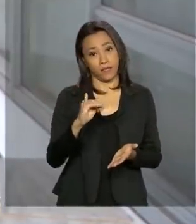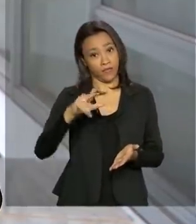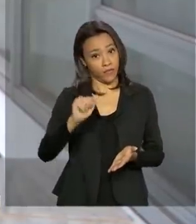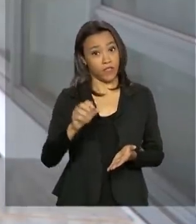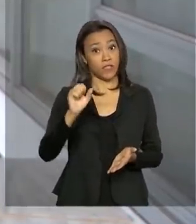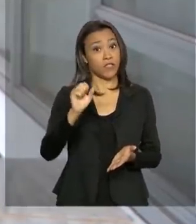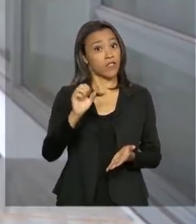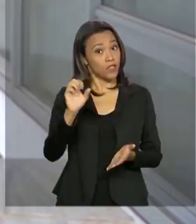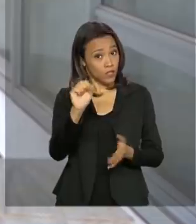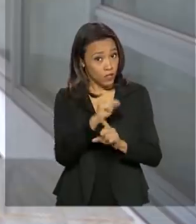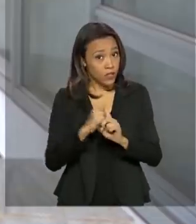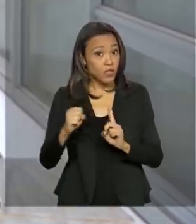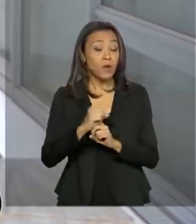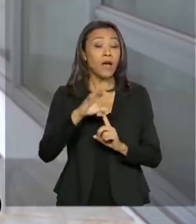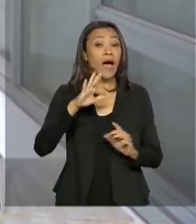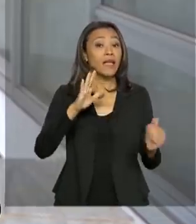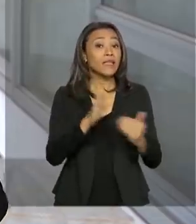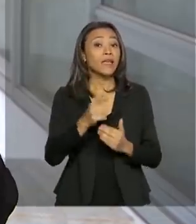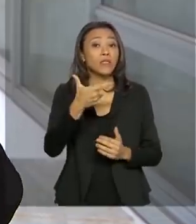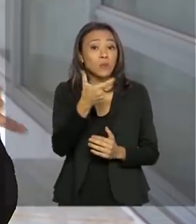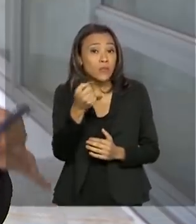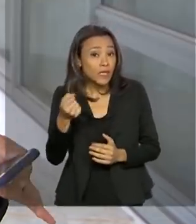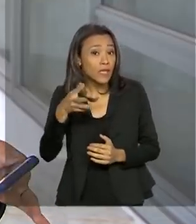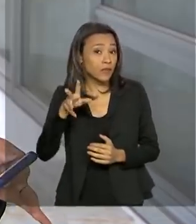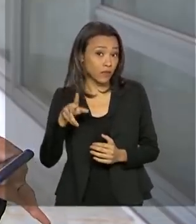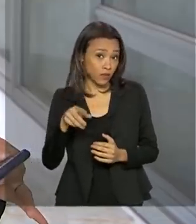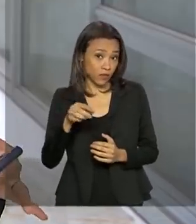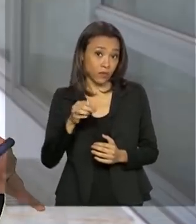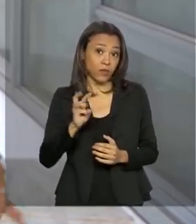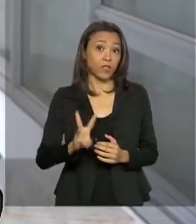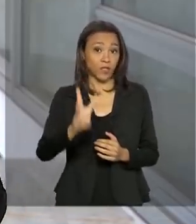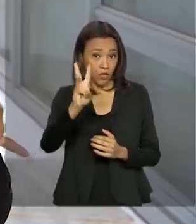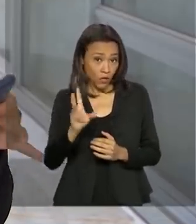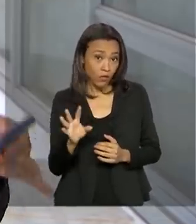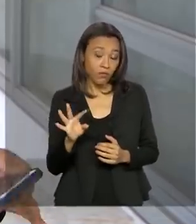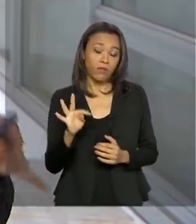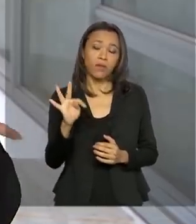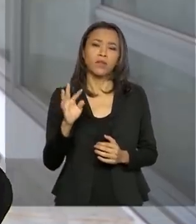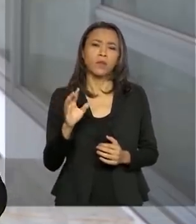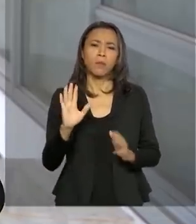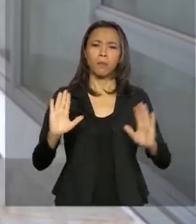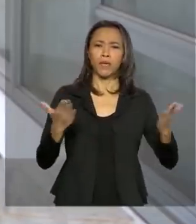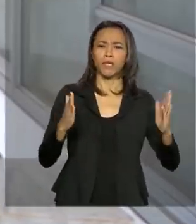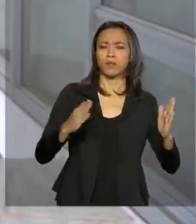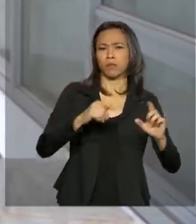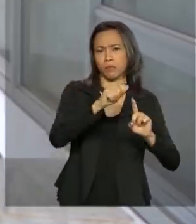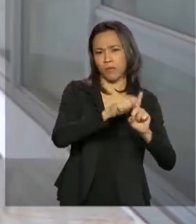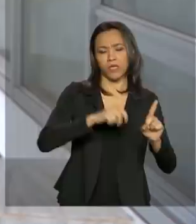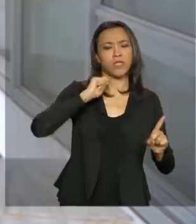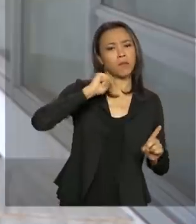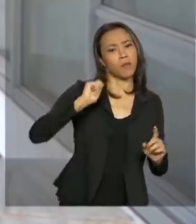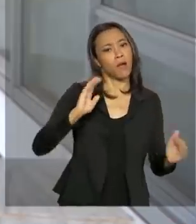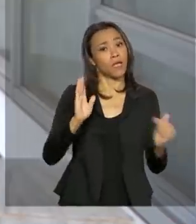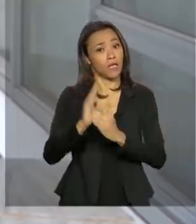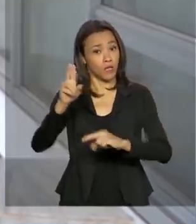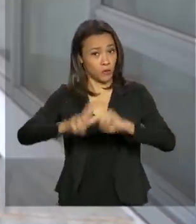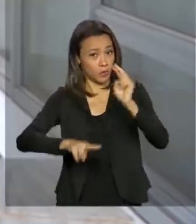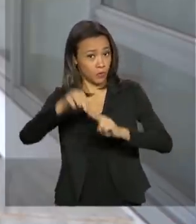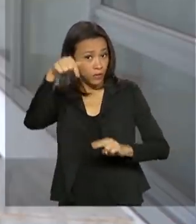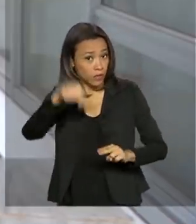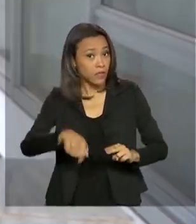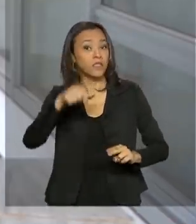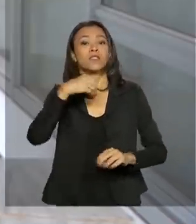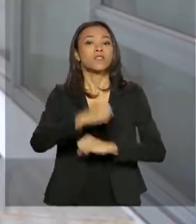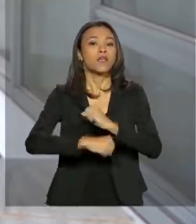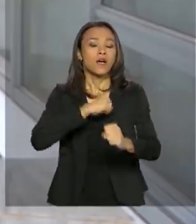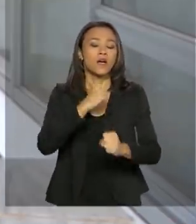consumo for de até 200 quilômetros por mês essa essa medida vale entre abril e junho deste ano para isso